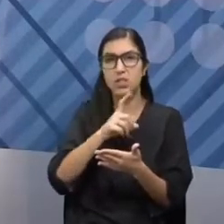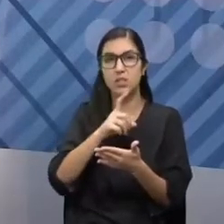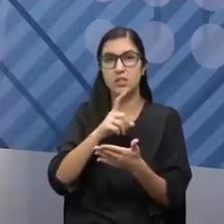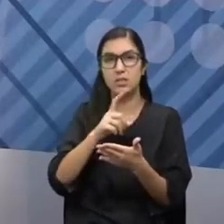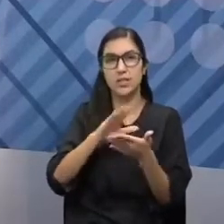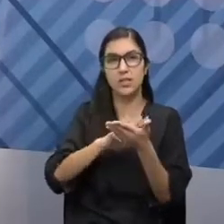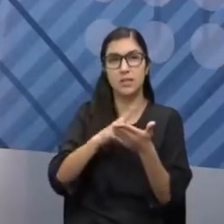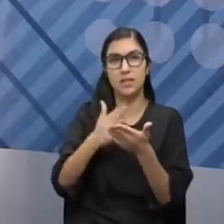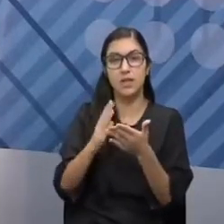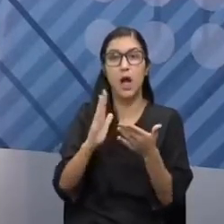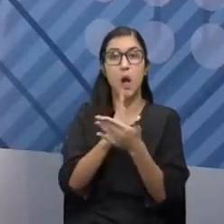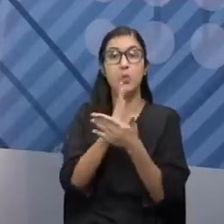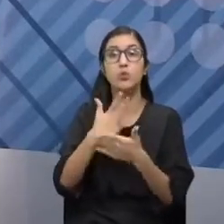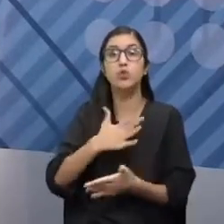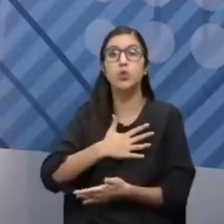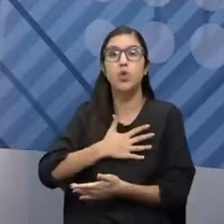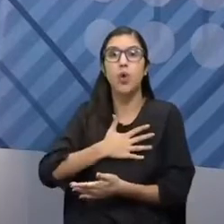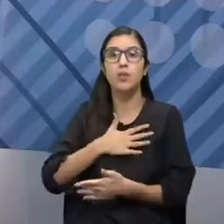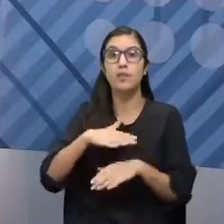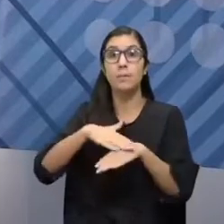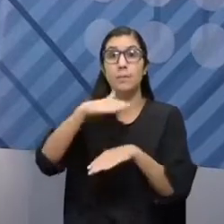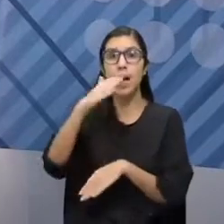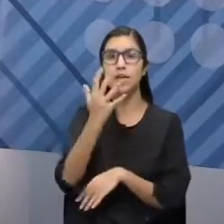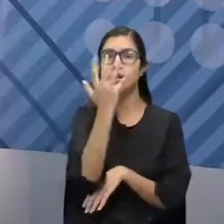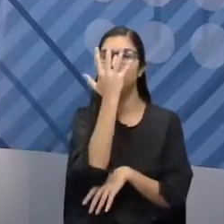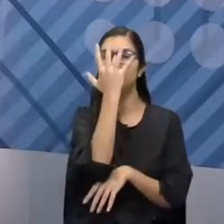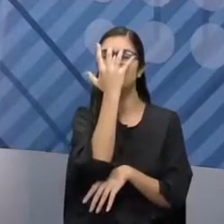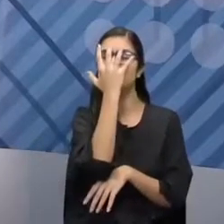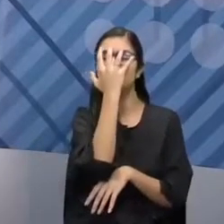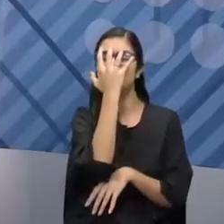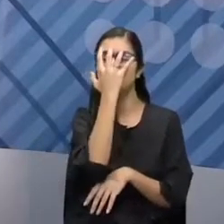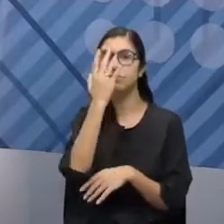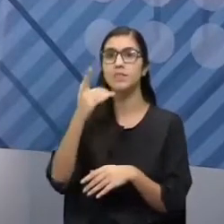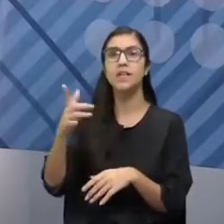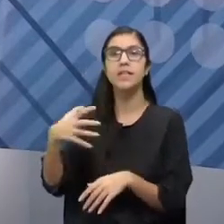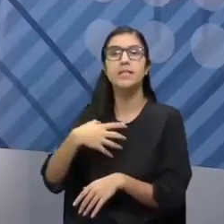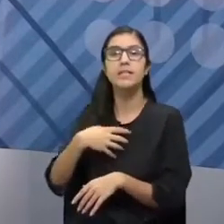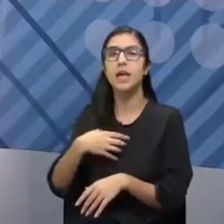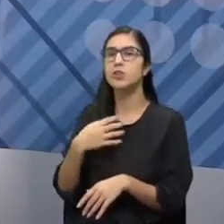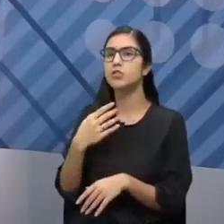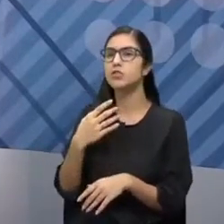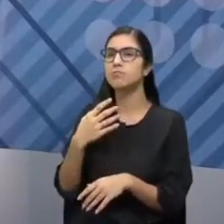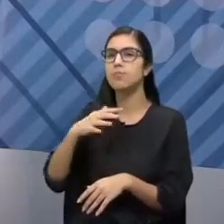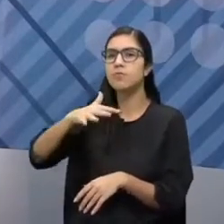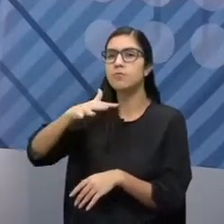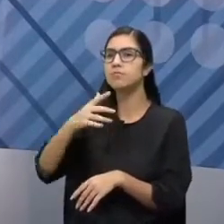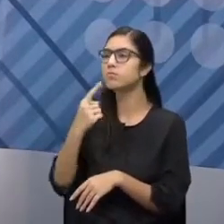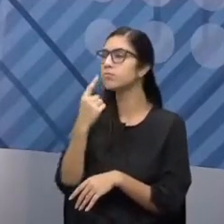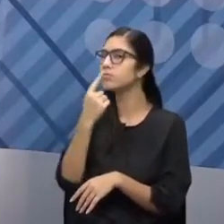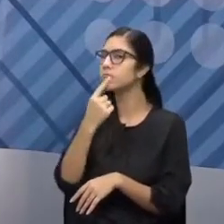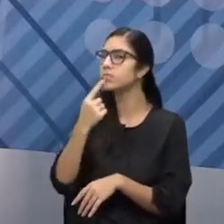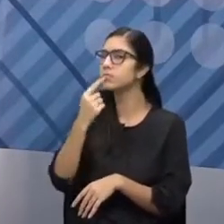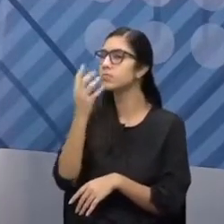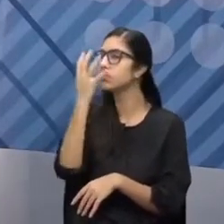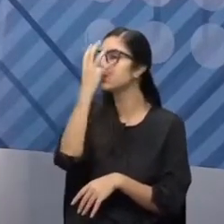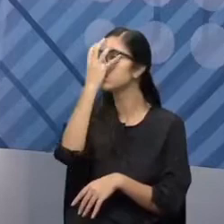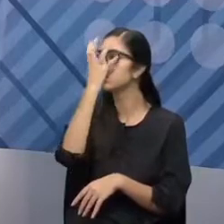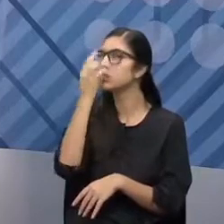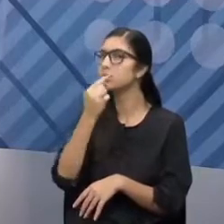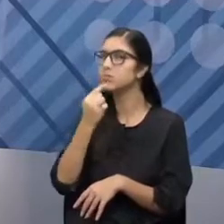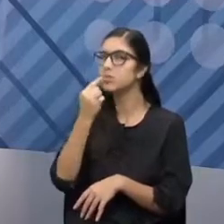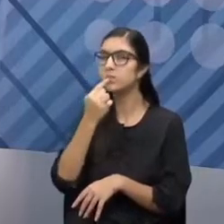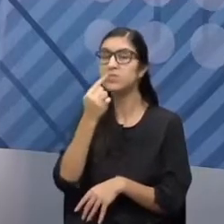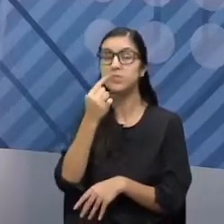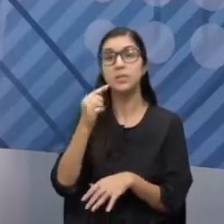dessa interpretação, mas eles utilizam assim, porque eles sentem aqui o som que sai da sua boca. Utilizam assim.